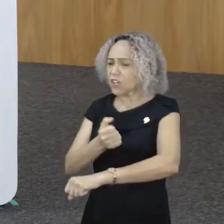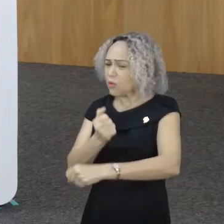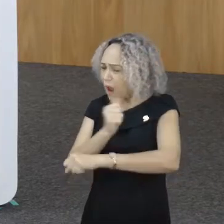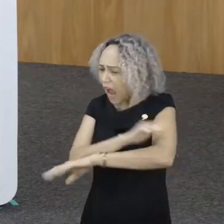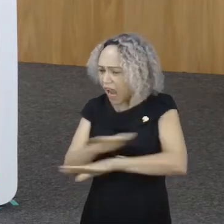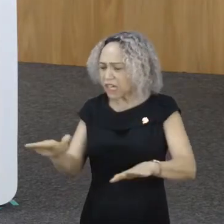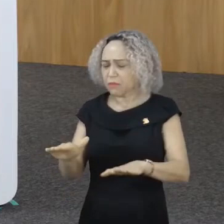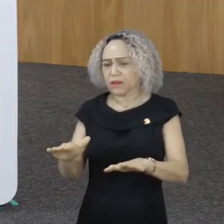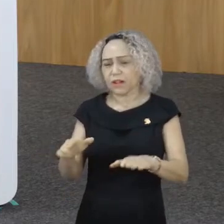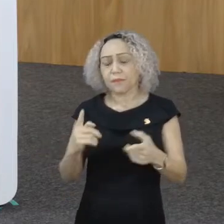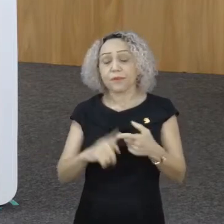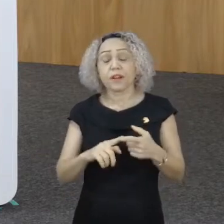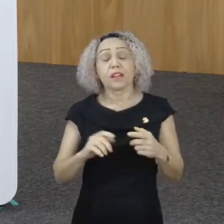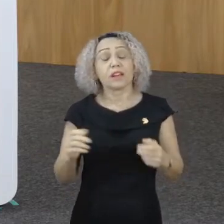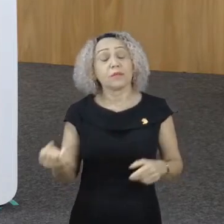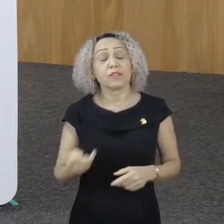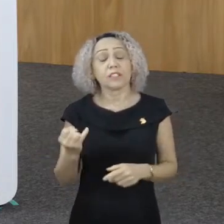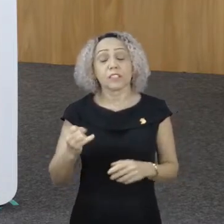direitos iguais.